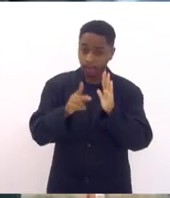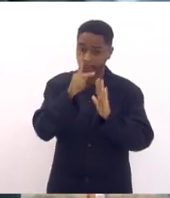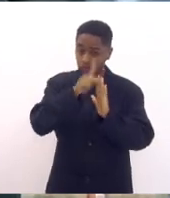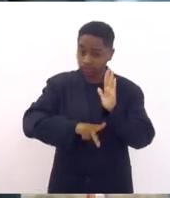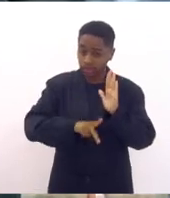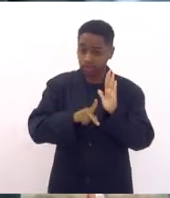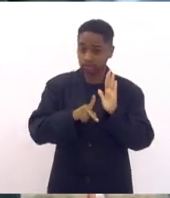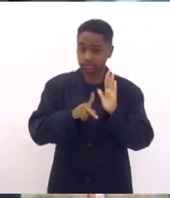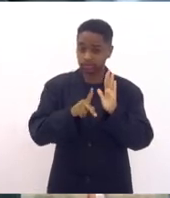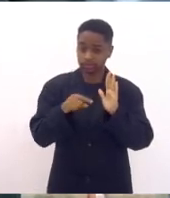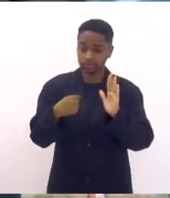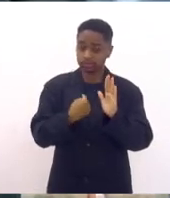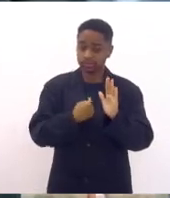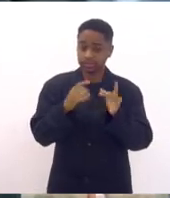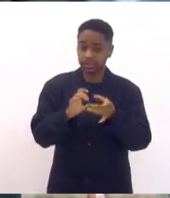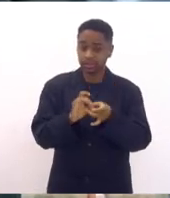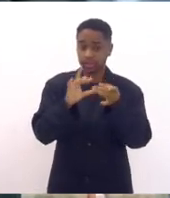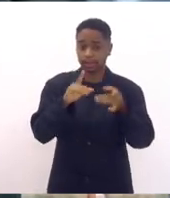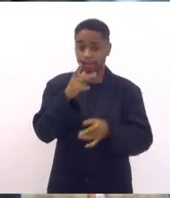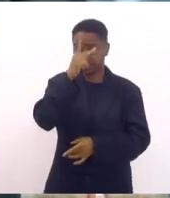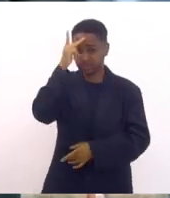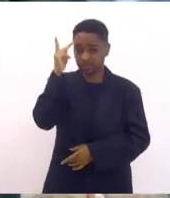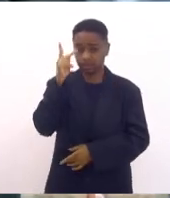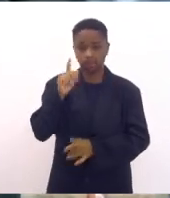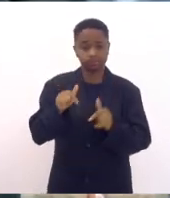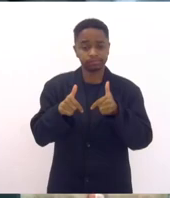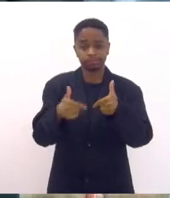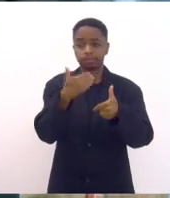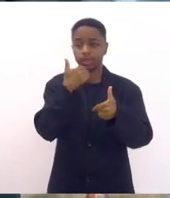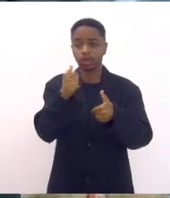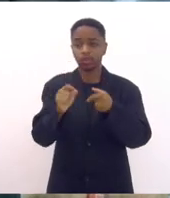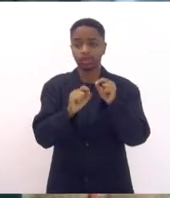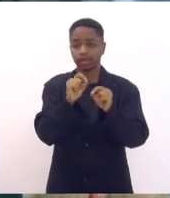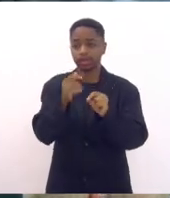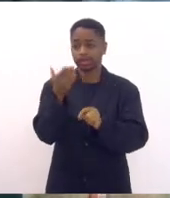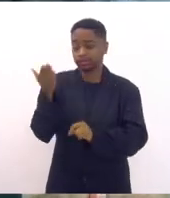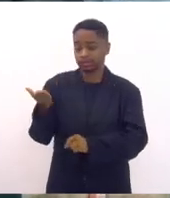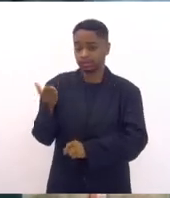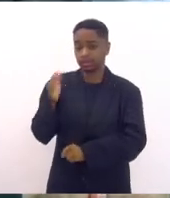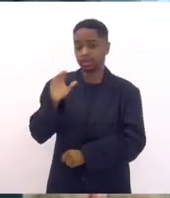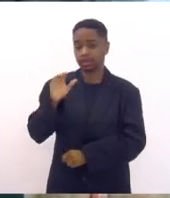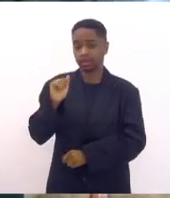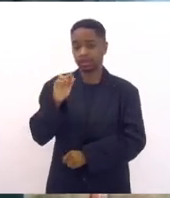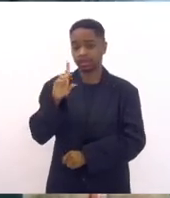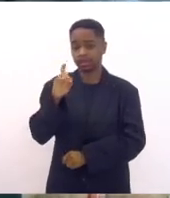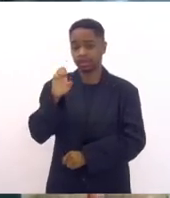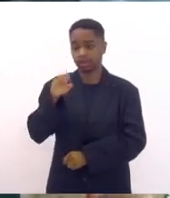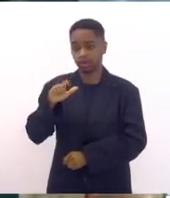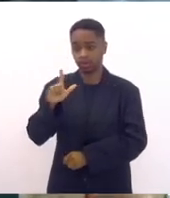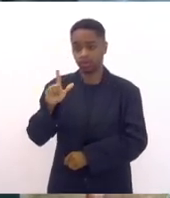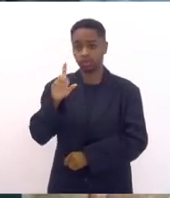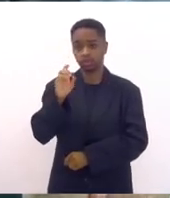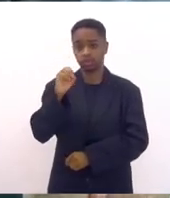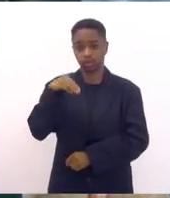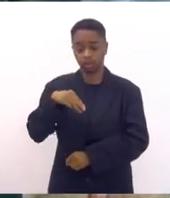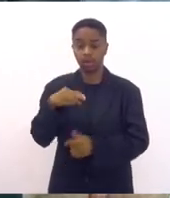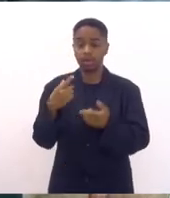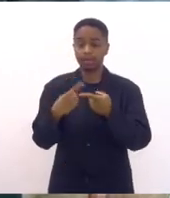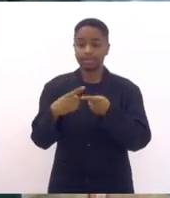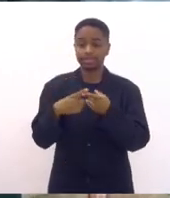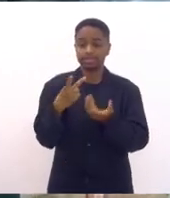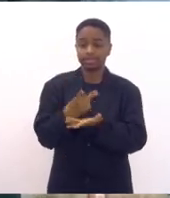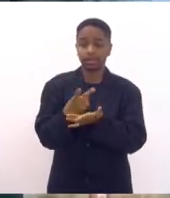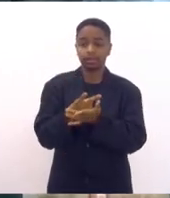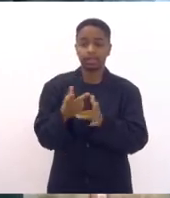melhor pra pessoa que melhor faz isso que é o Cardeal Dom Arani todas as lives a gente faz